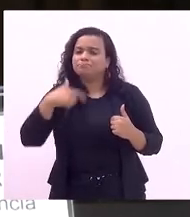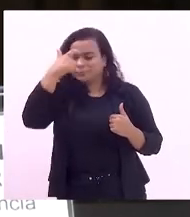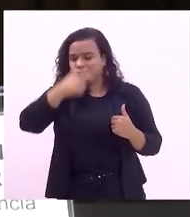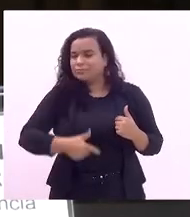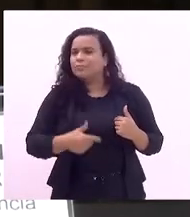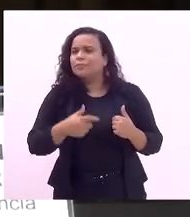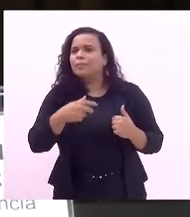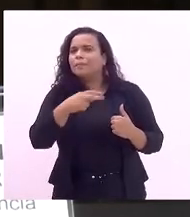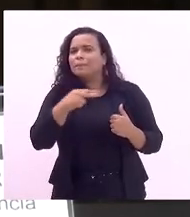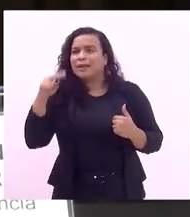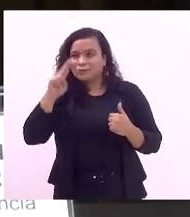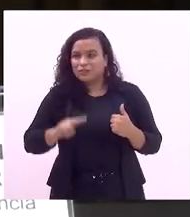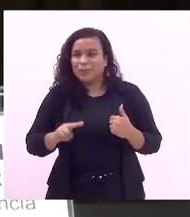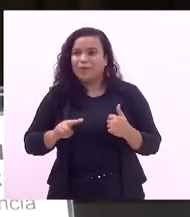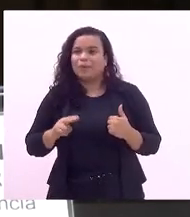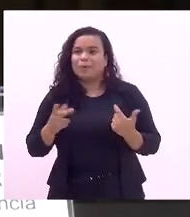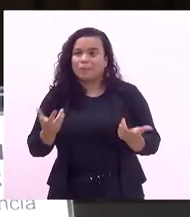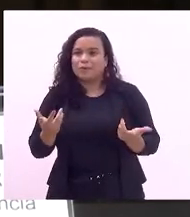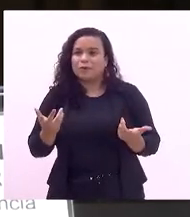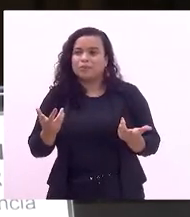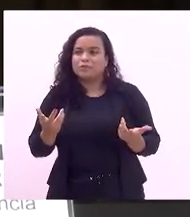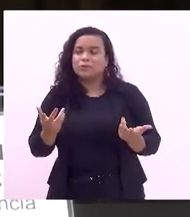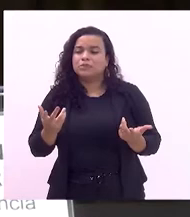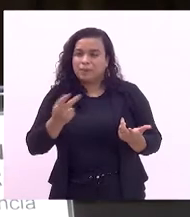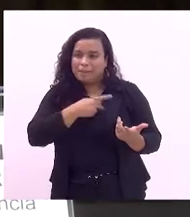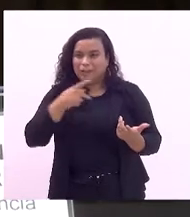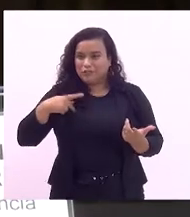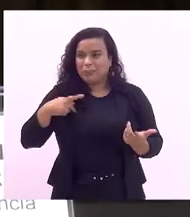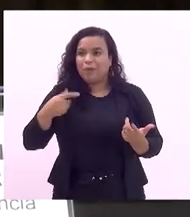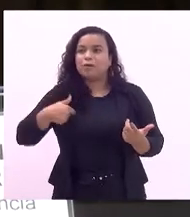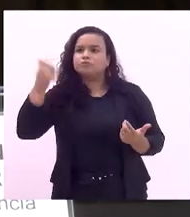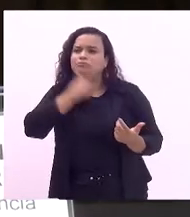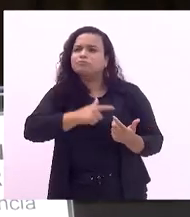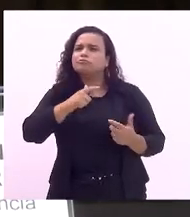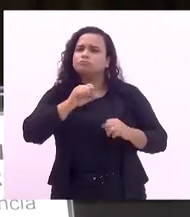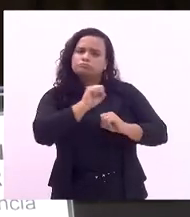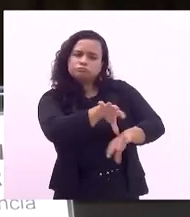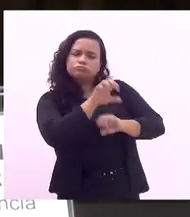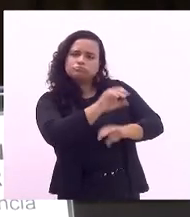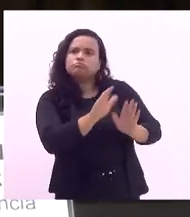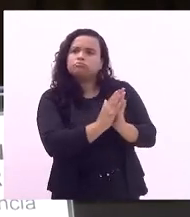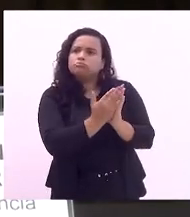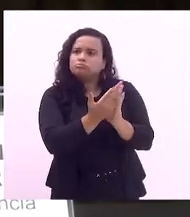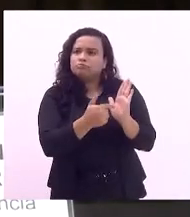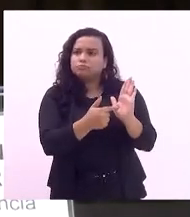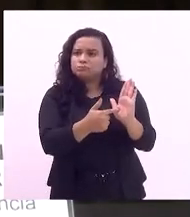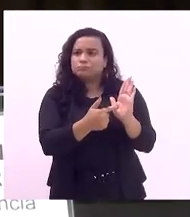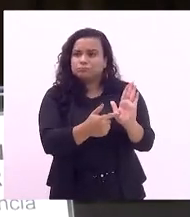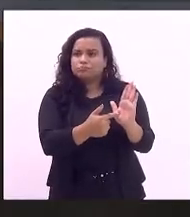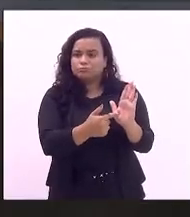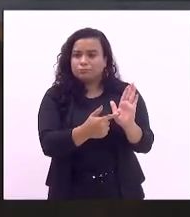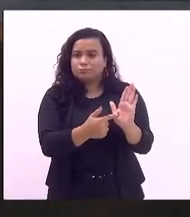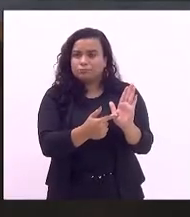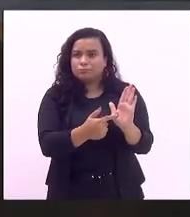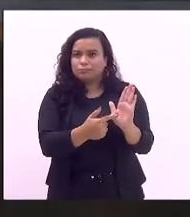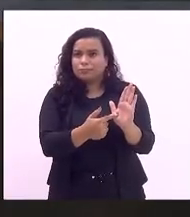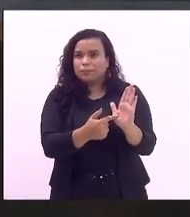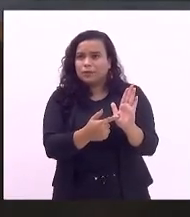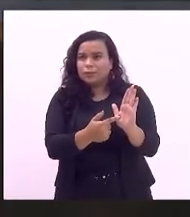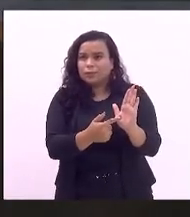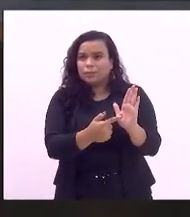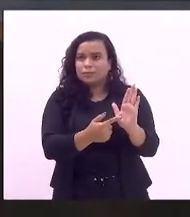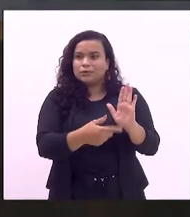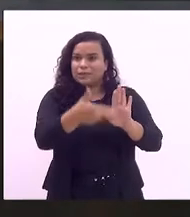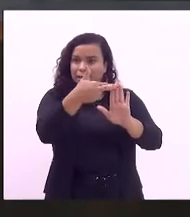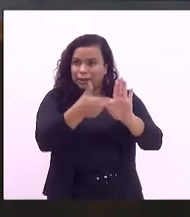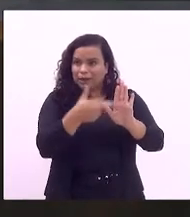pastor é a honra de ministrar a palavra de Deus a nossa regra de